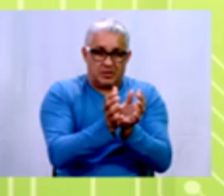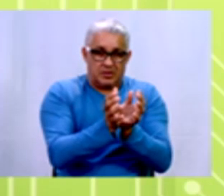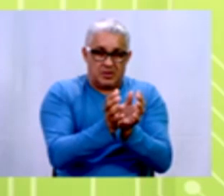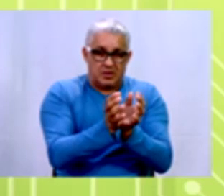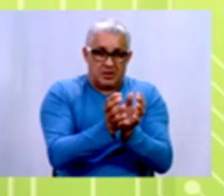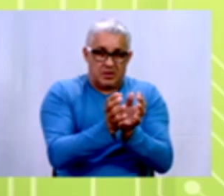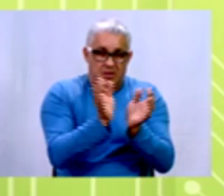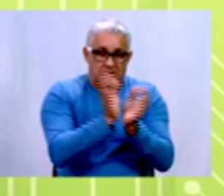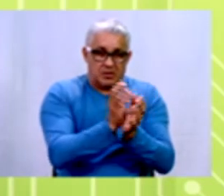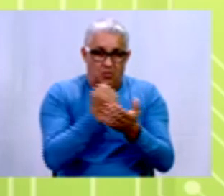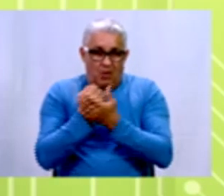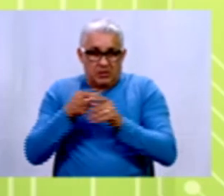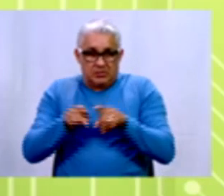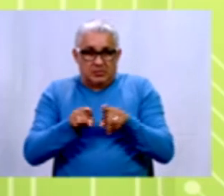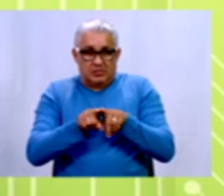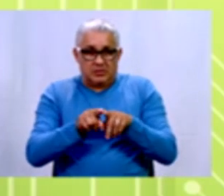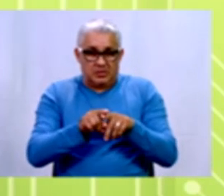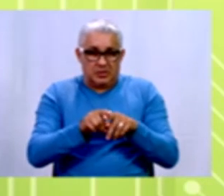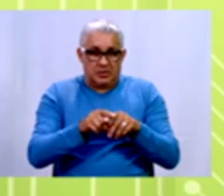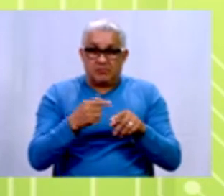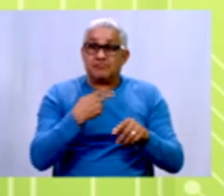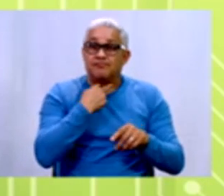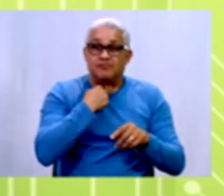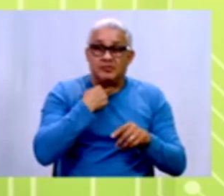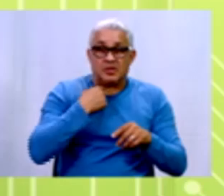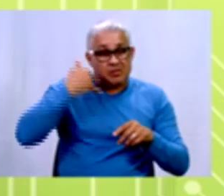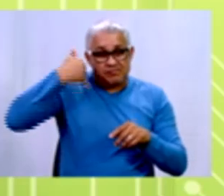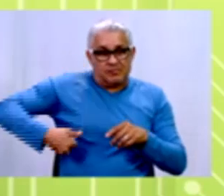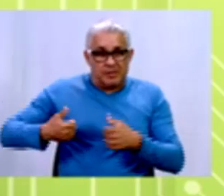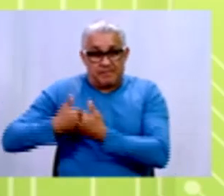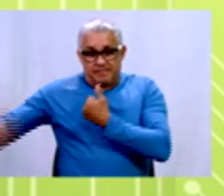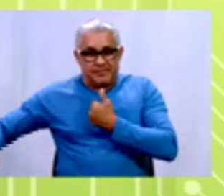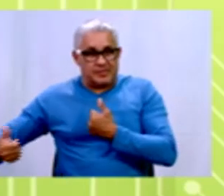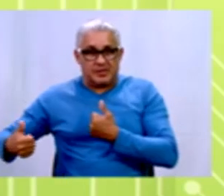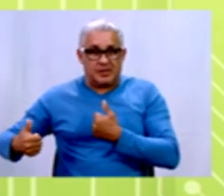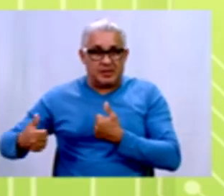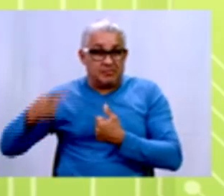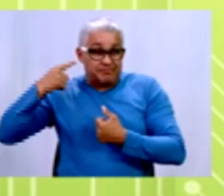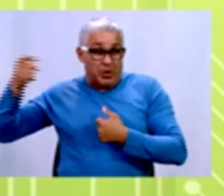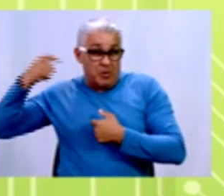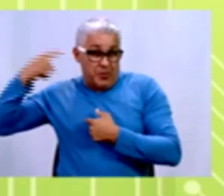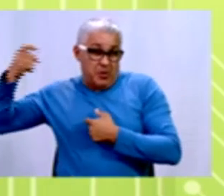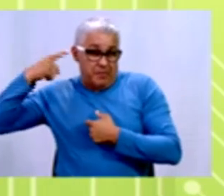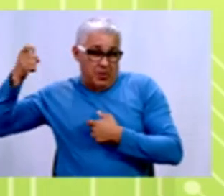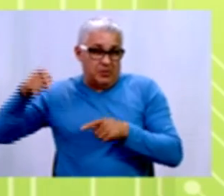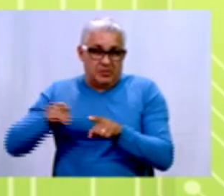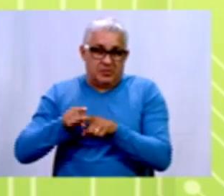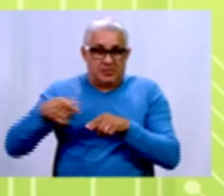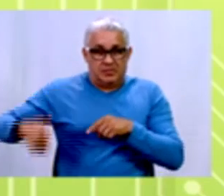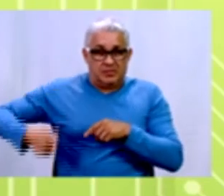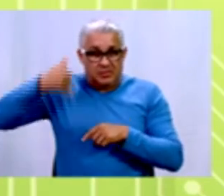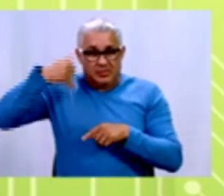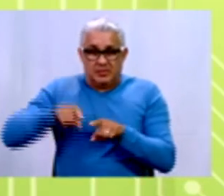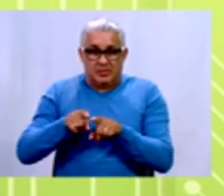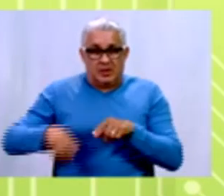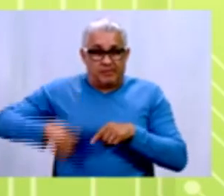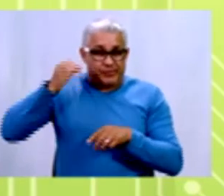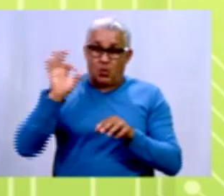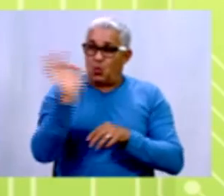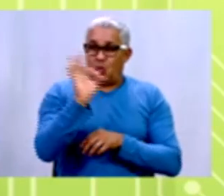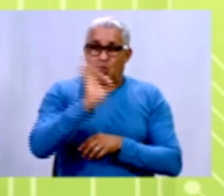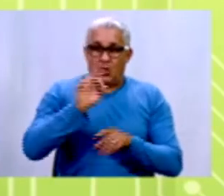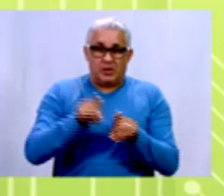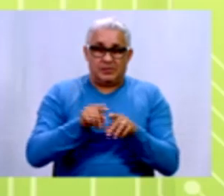time ele não tenha telefone próximo, né? Para o toque do telefone, o atendimento de telefone não seja